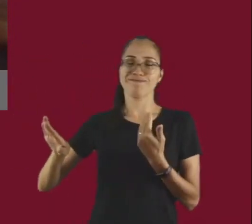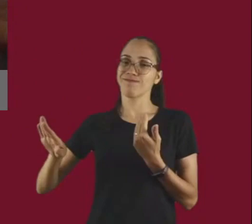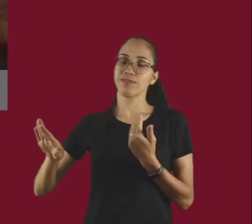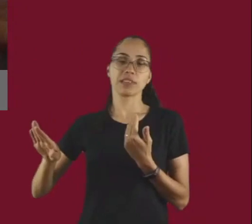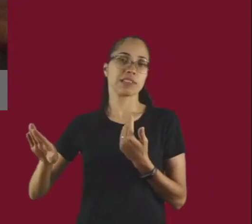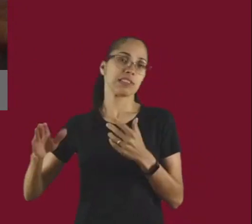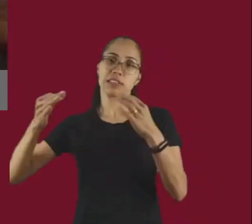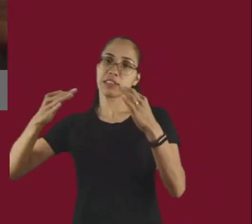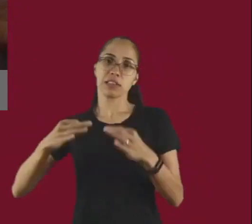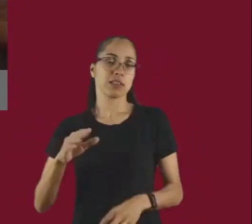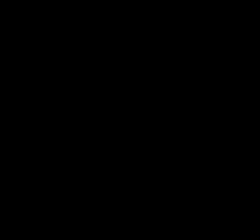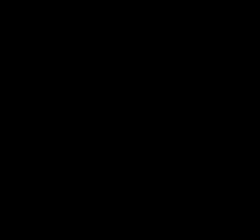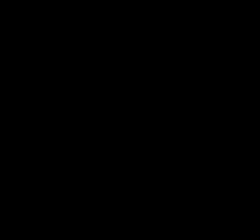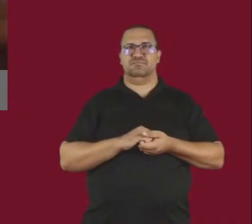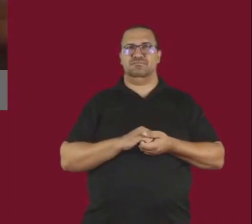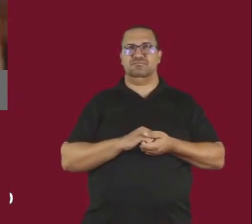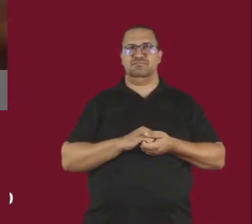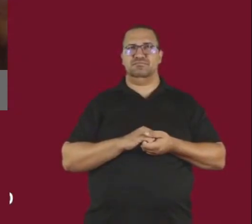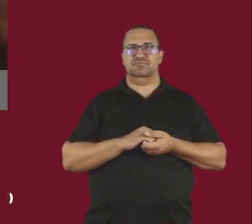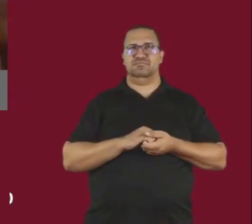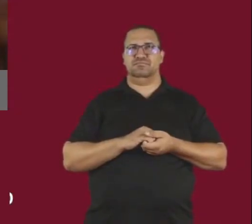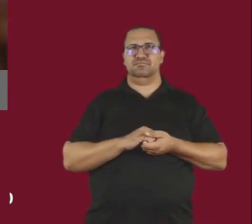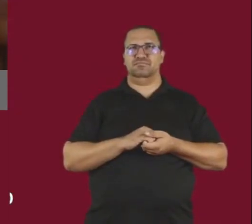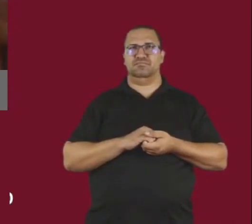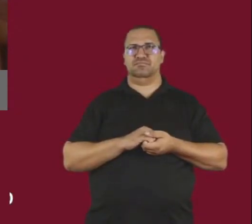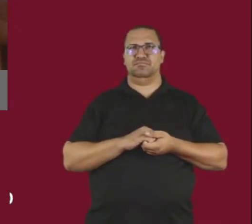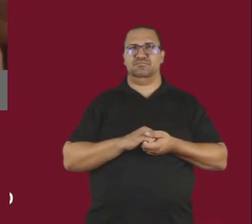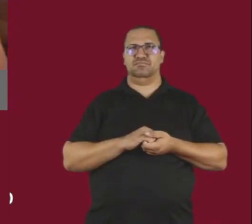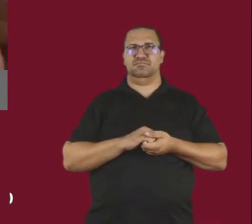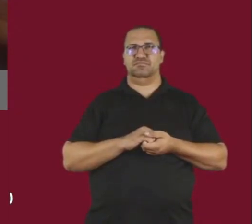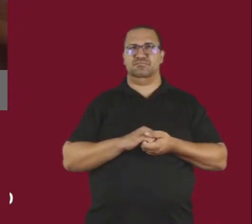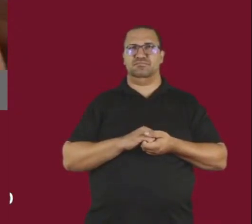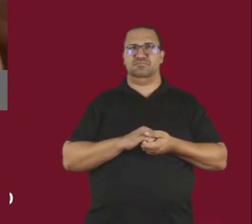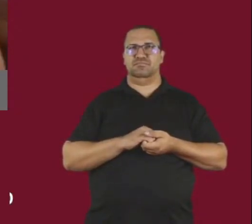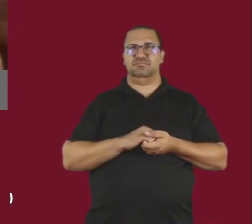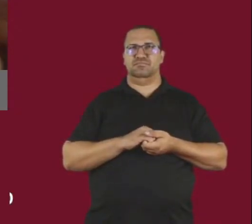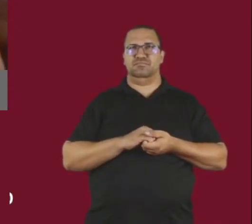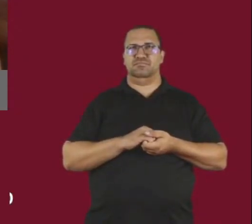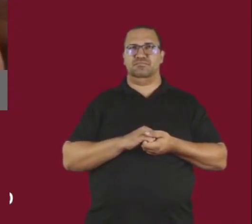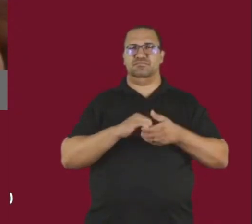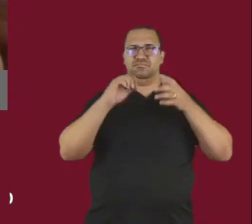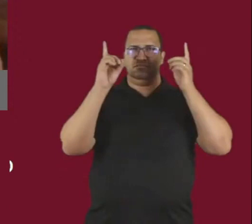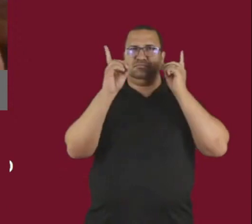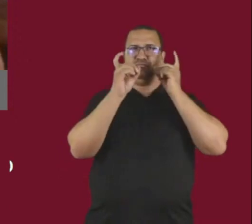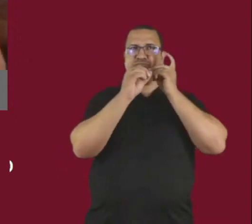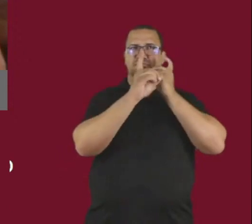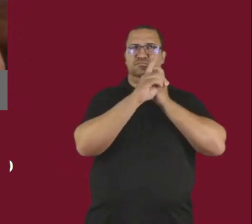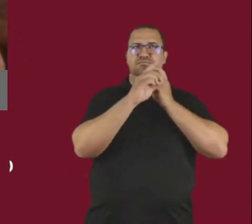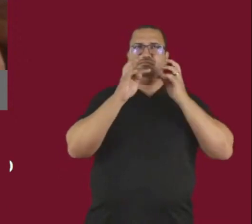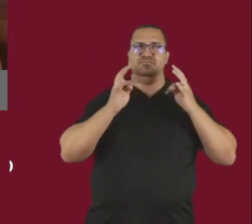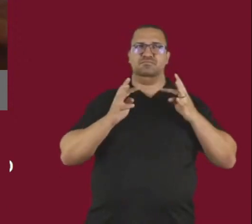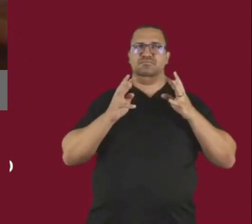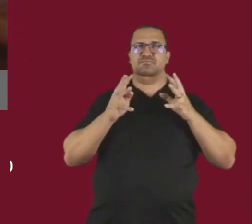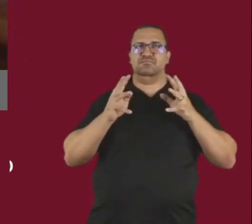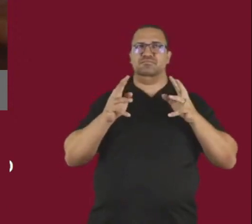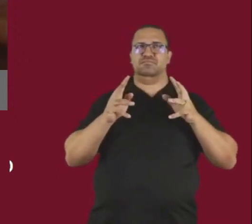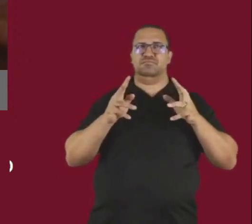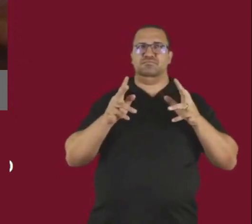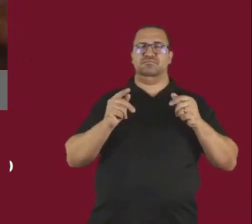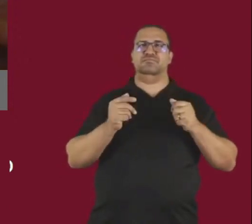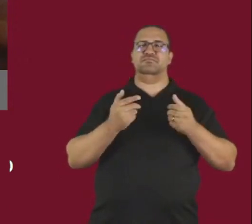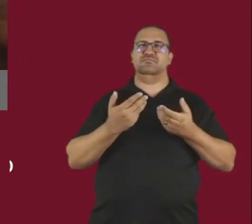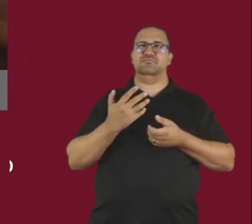natureza nesse momento. O que é mais difícil de tudo que está